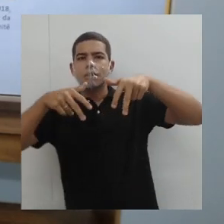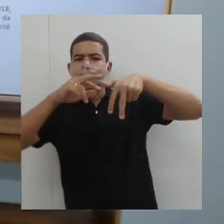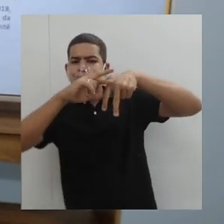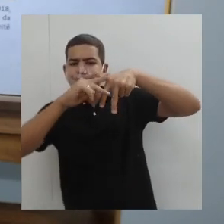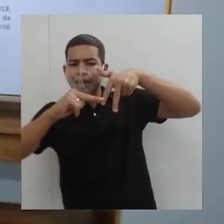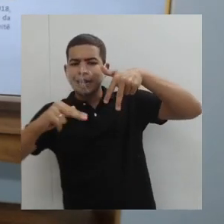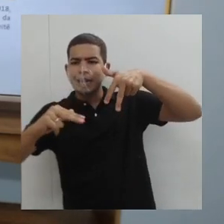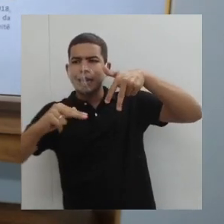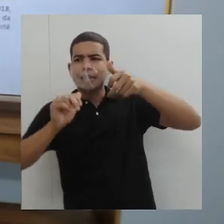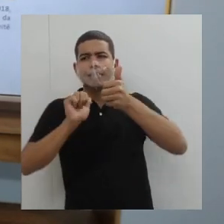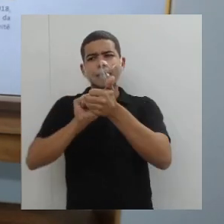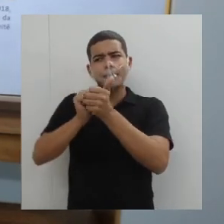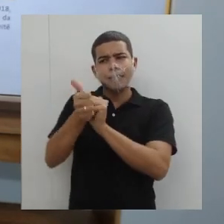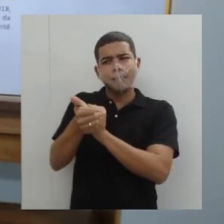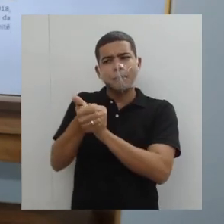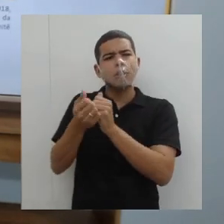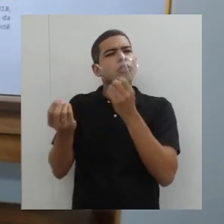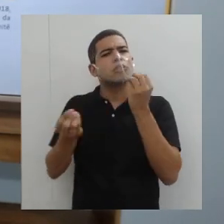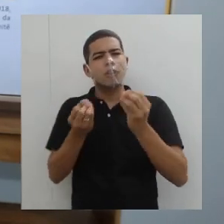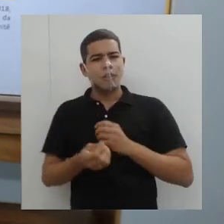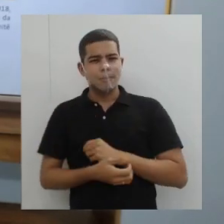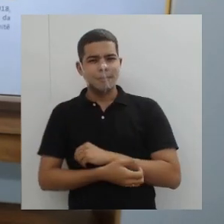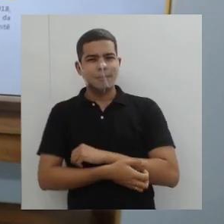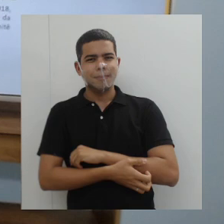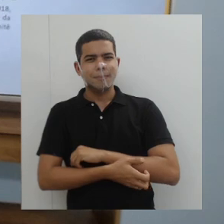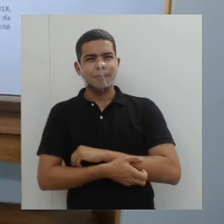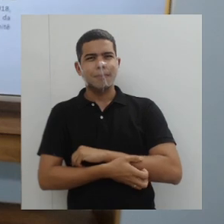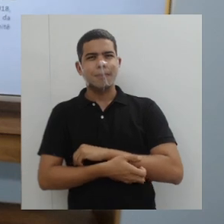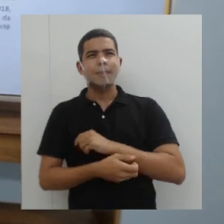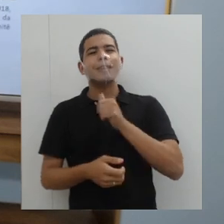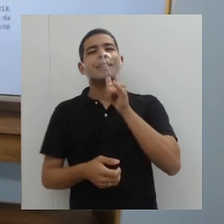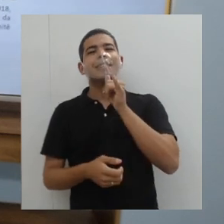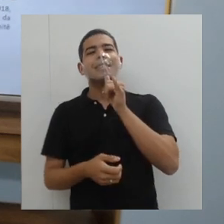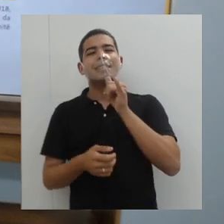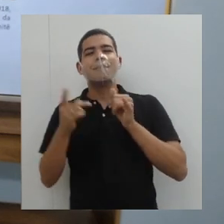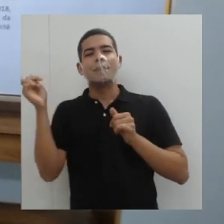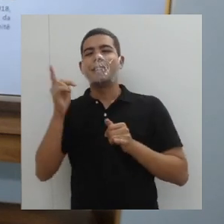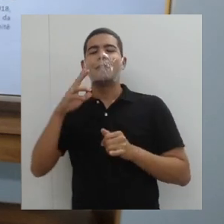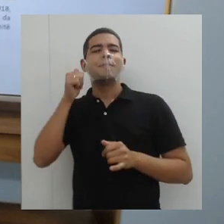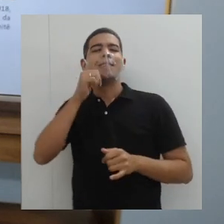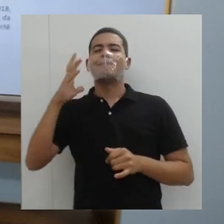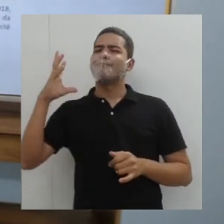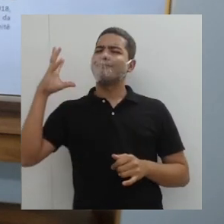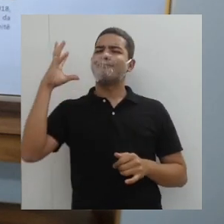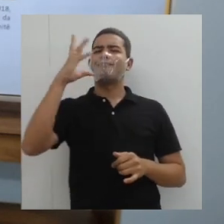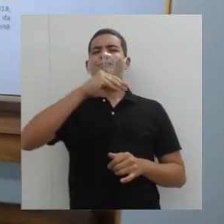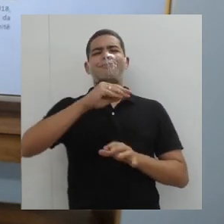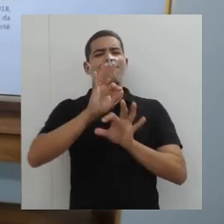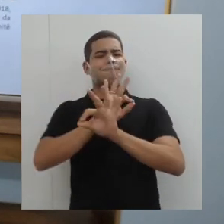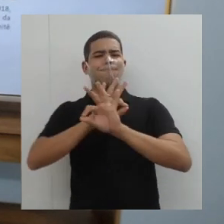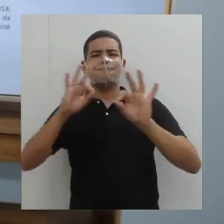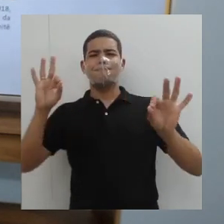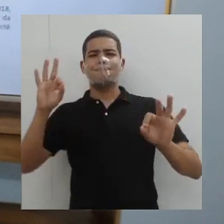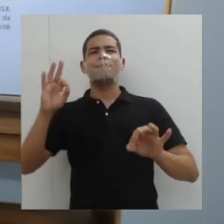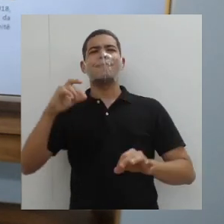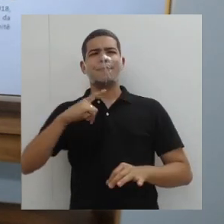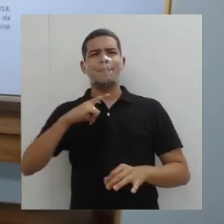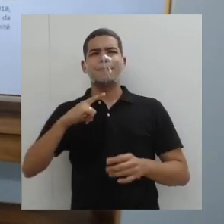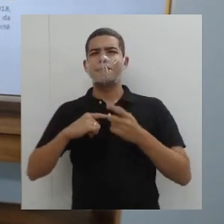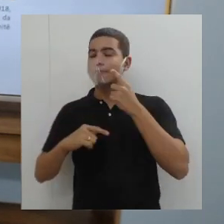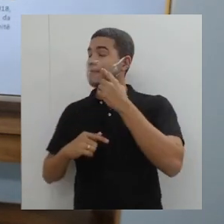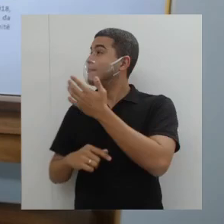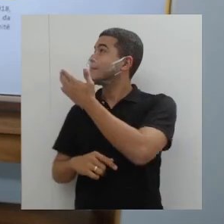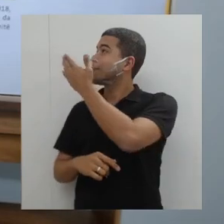esporte. A gente vai trazer o exemplo da belíssima, da fantástica, da inovadora jogadora de